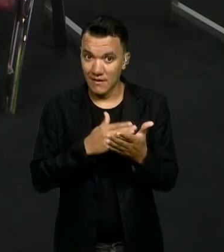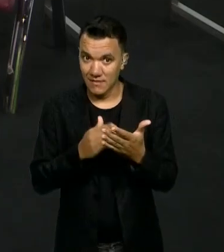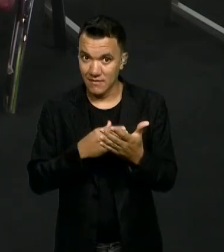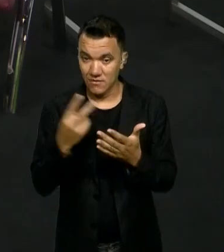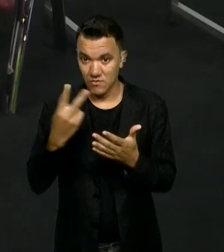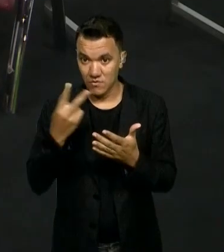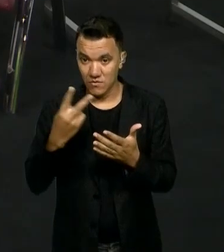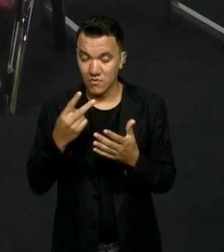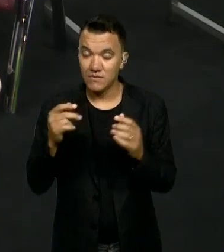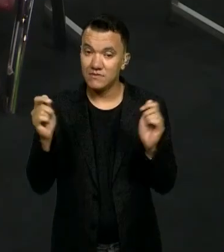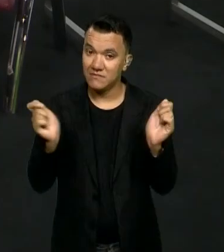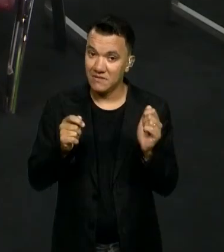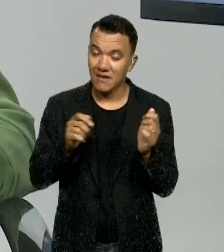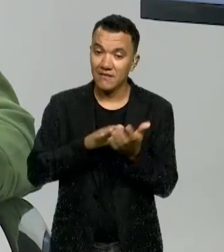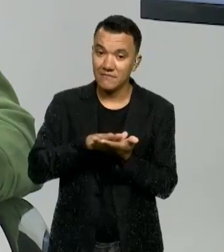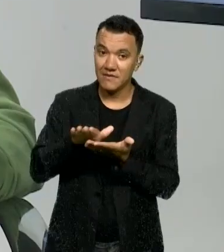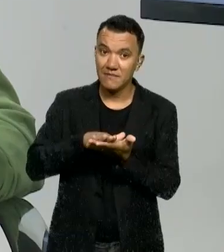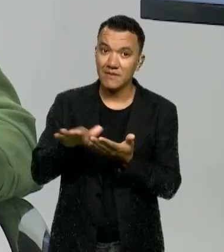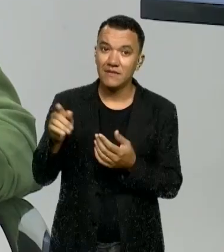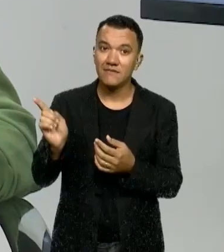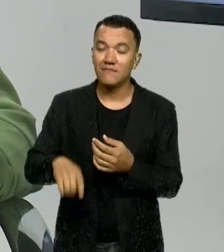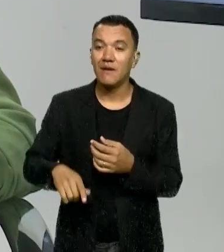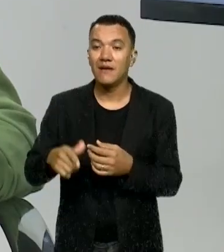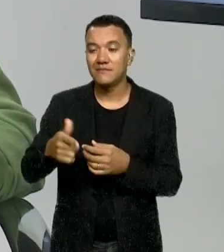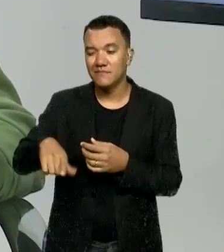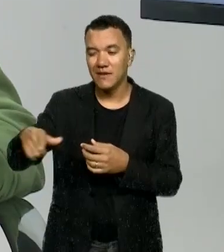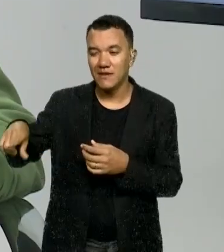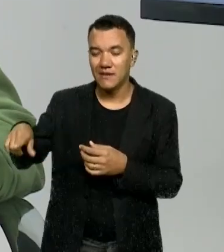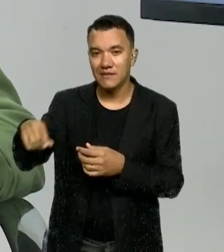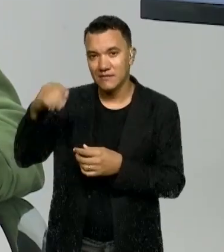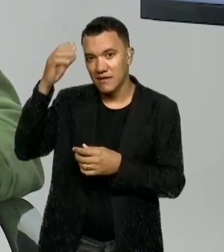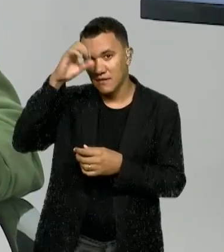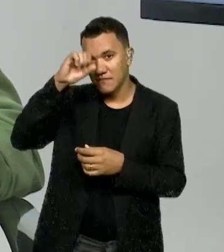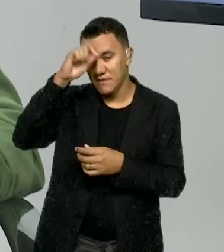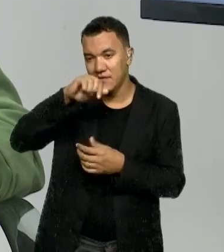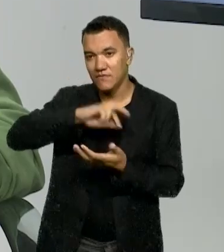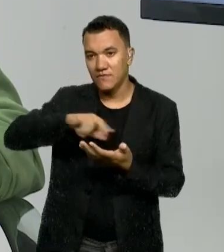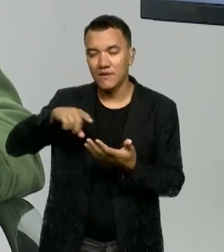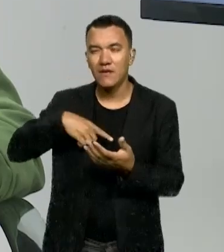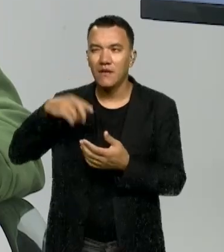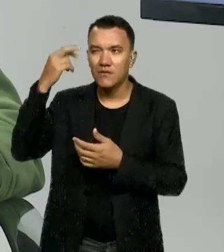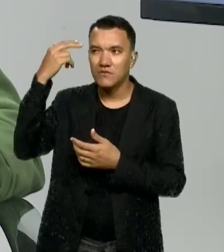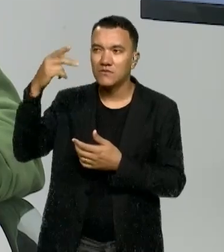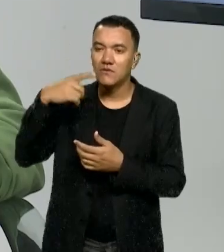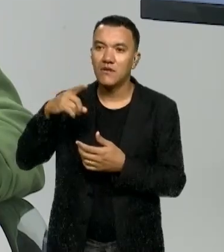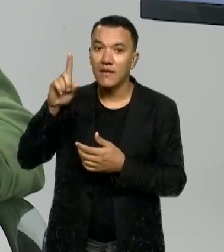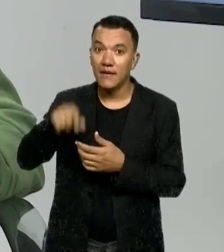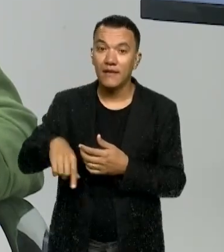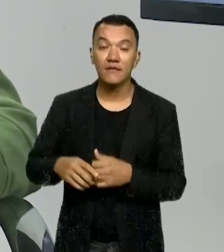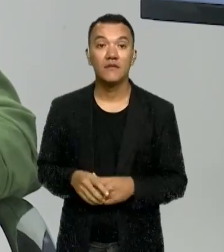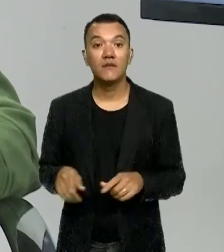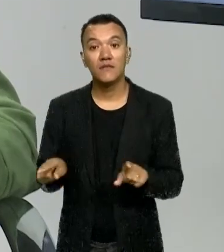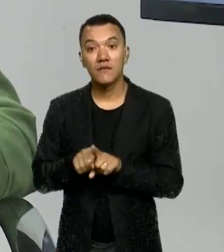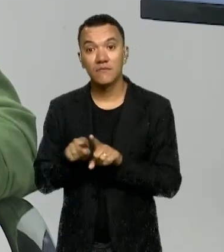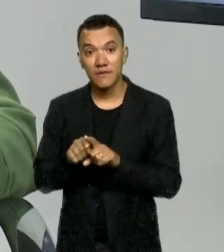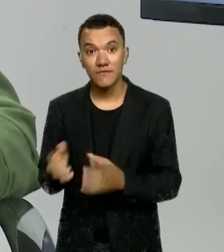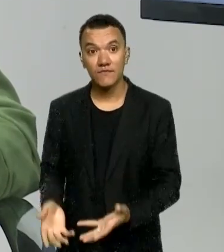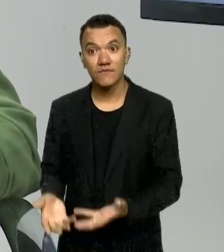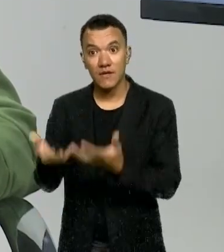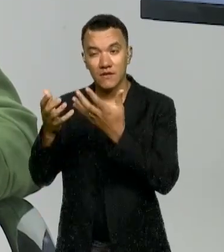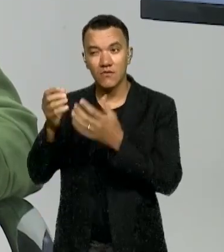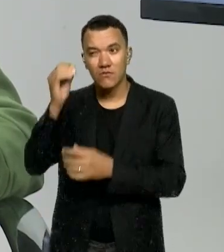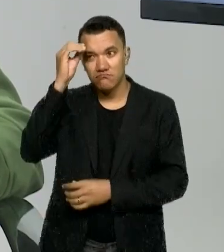esteja disponível em breve, que a gente possa conhecer cada vez mais essa história, não é? E dá valor.